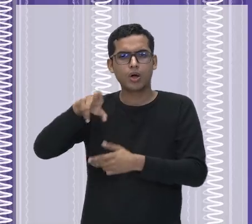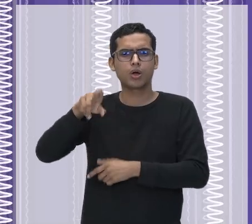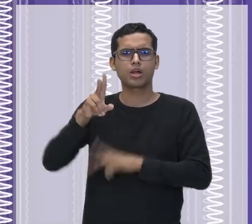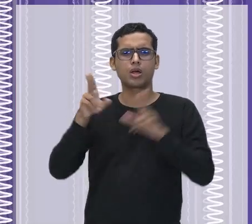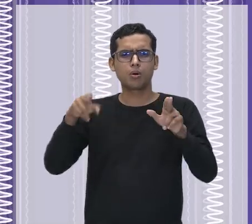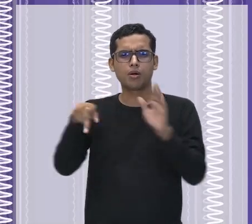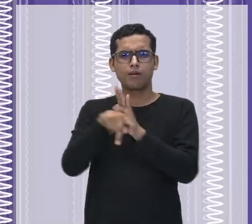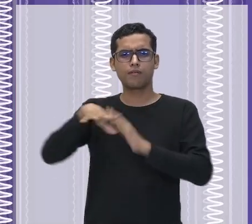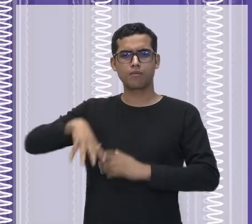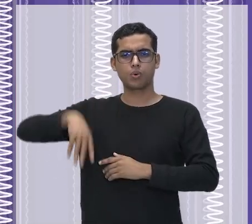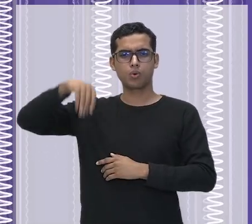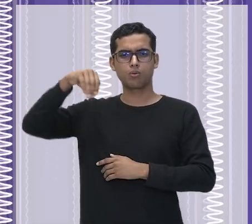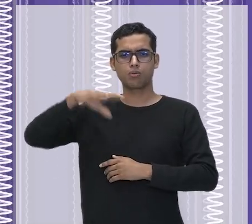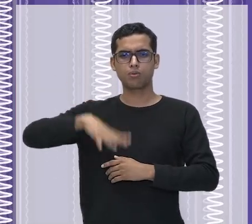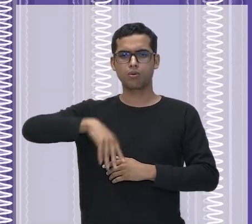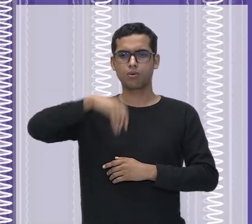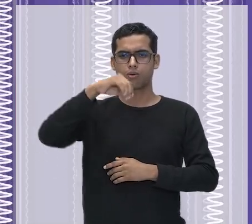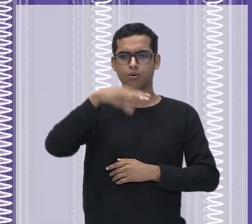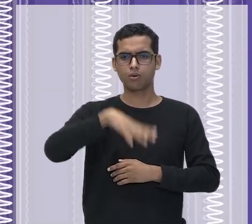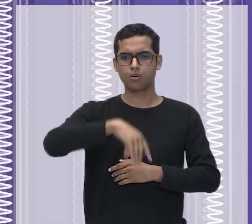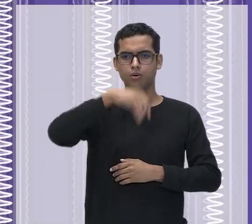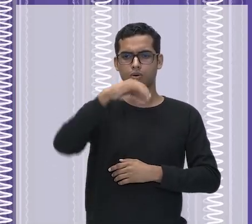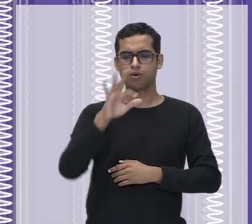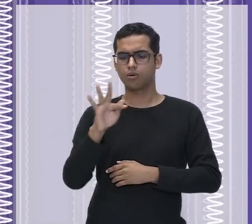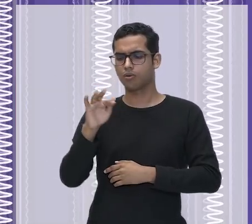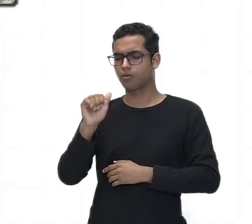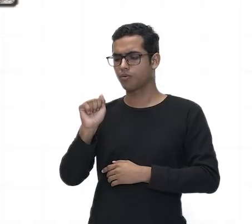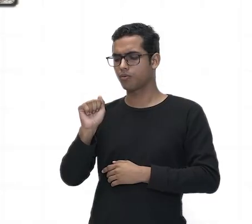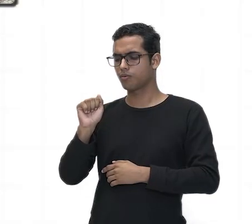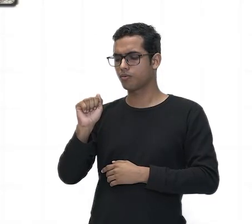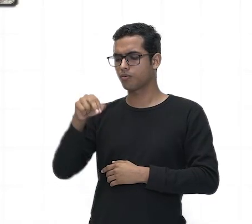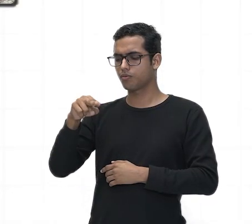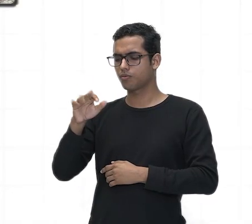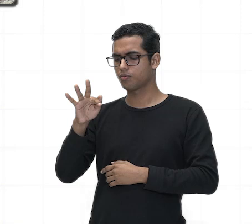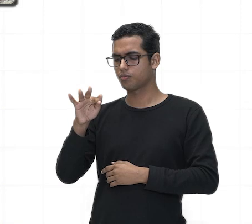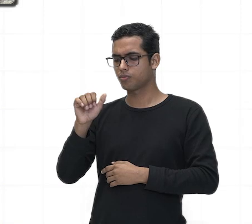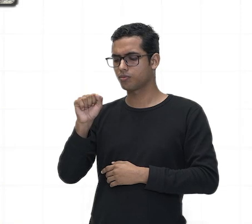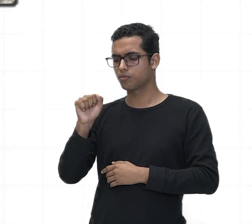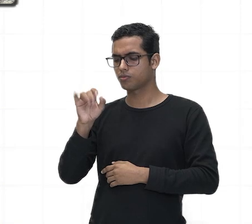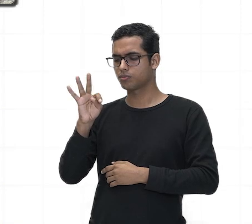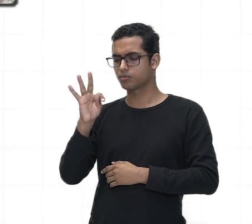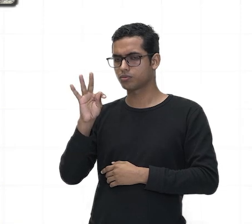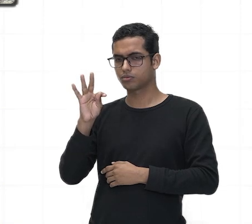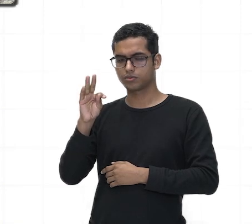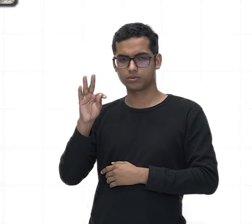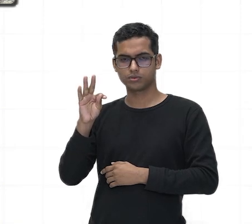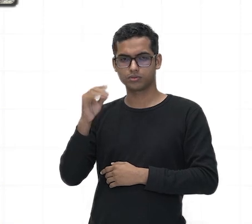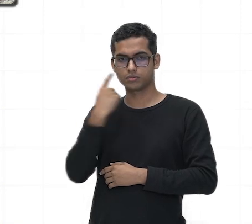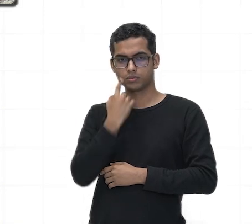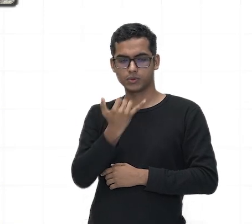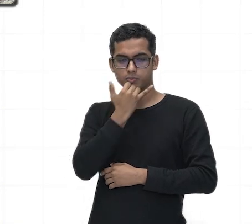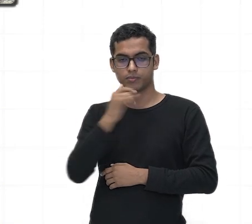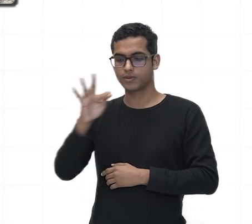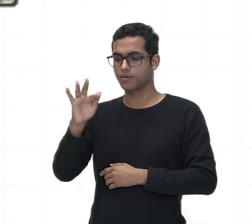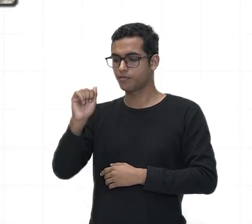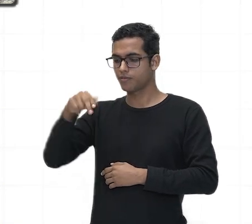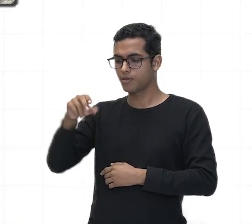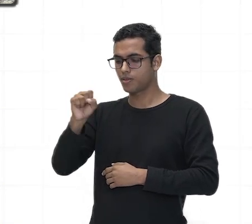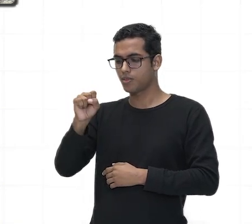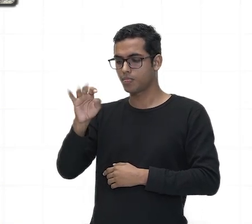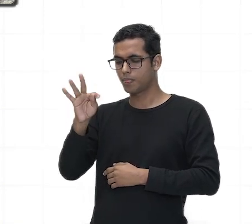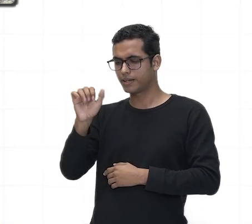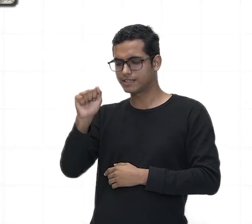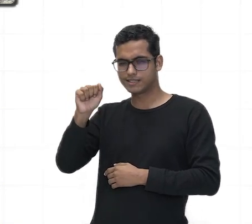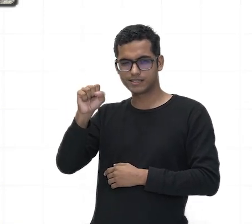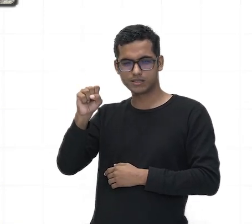Segundo o shintoísmo. Vamos ver agora aqui o candomblé, né? A religião de matriz africana que